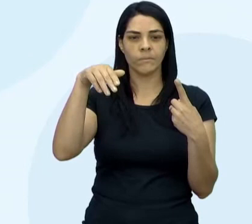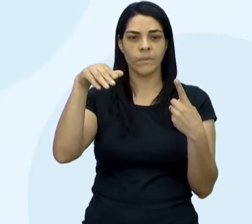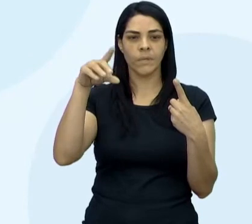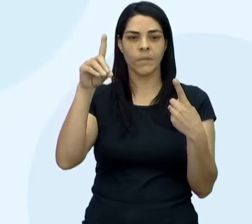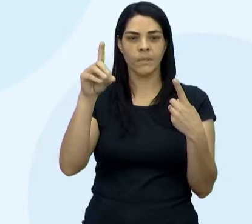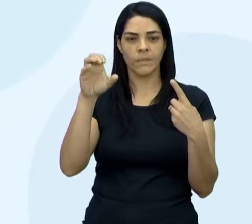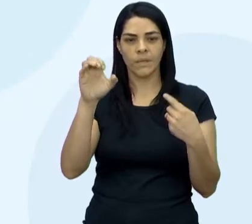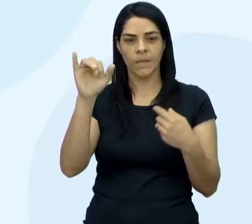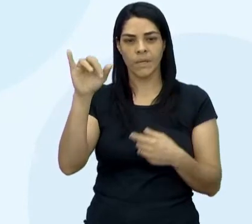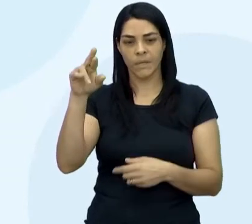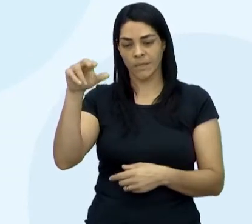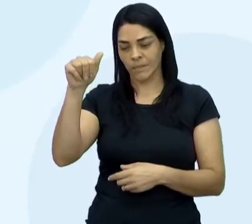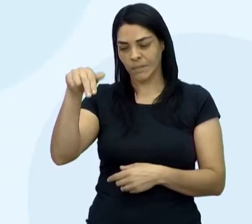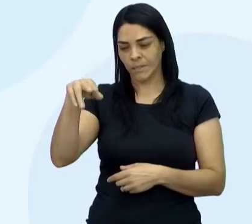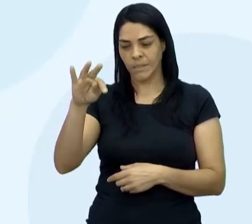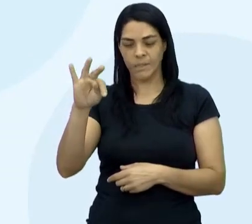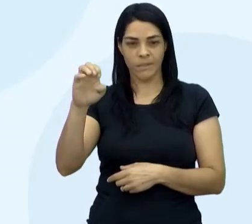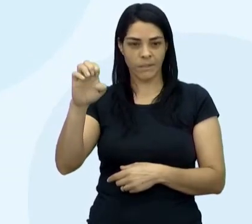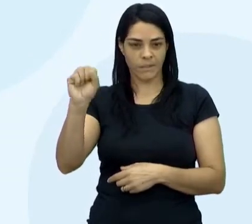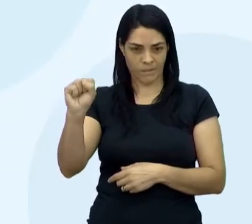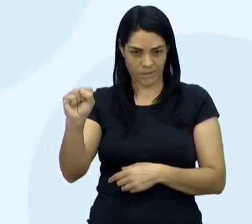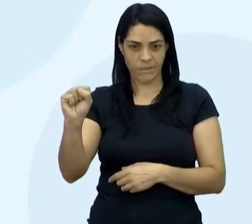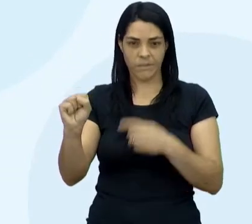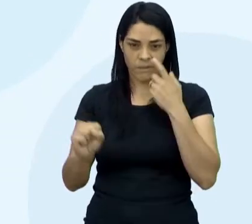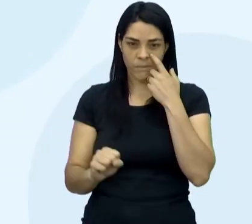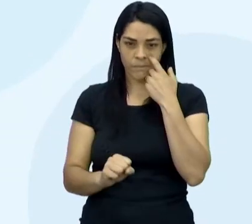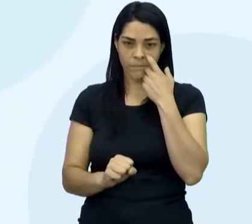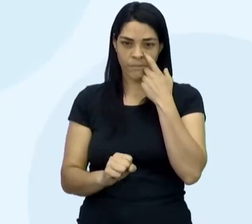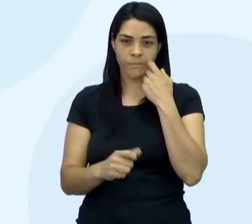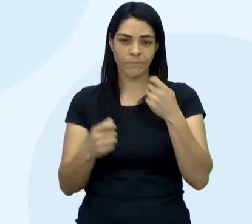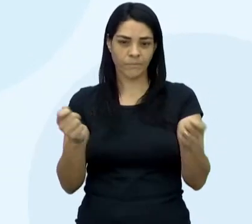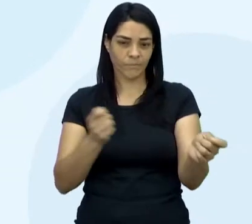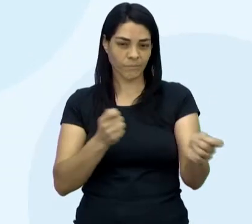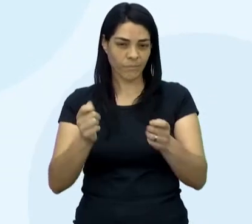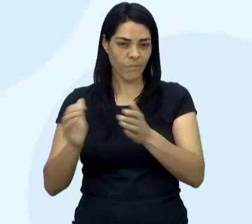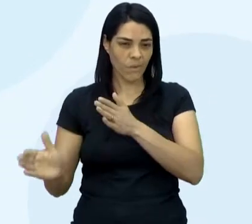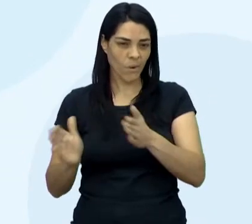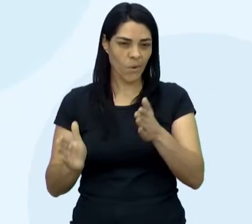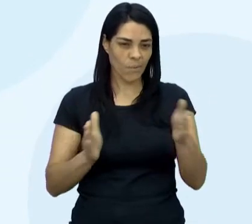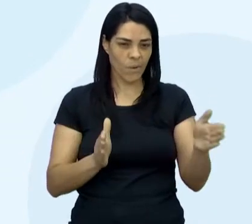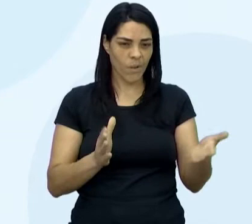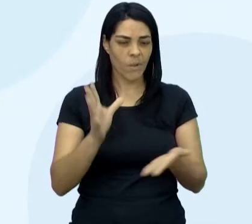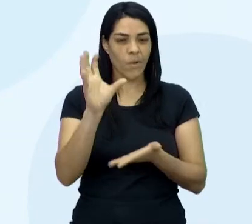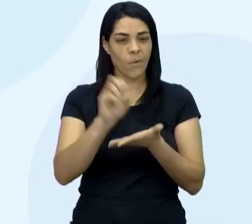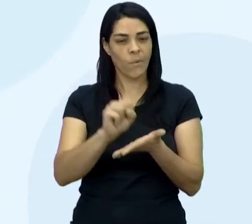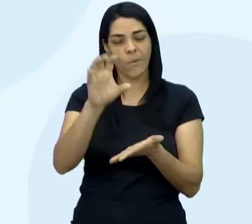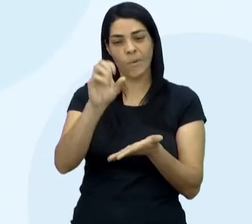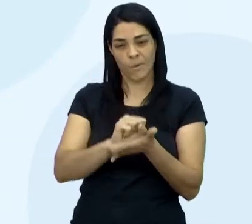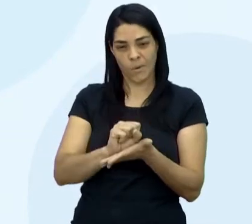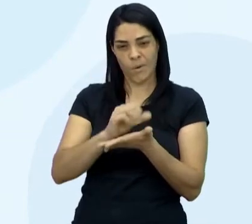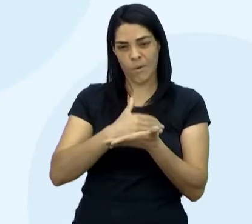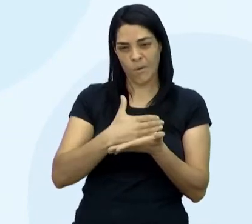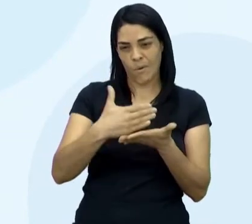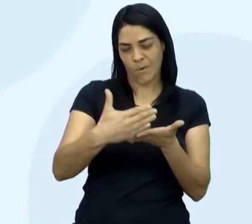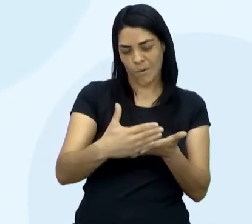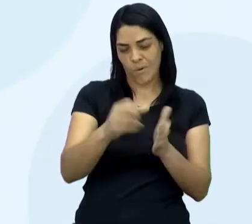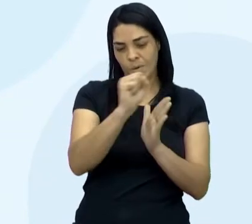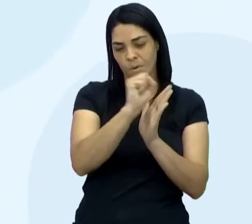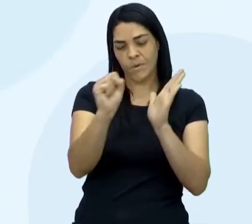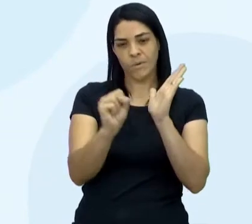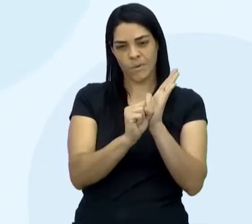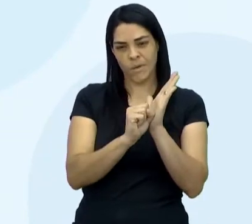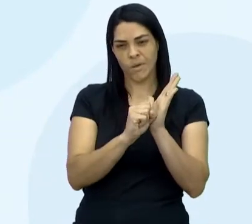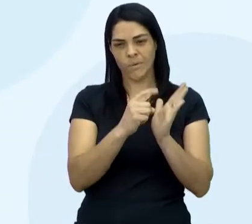é a denominação dada é o sertanistas Né do período colonial que a partir daí o início do século